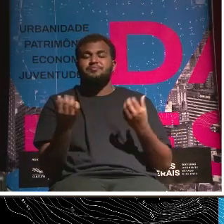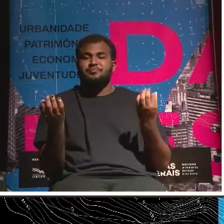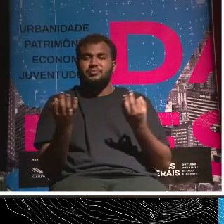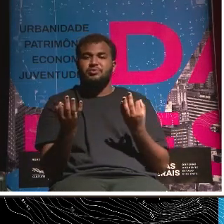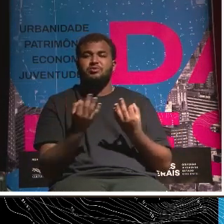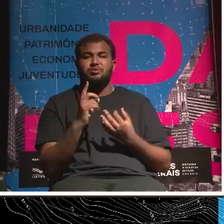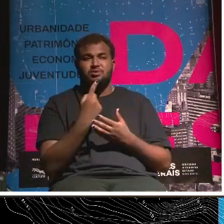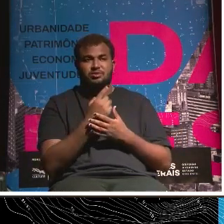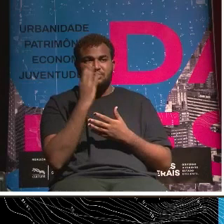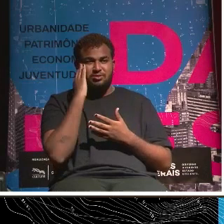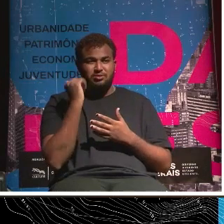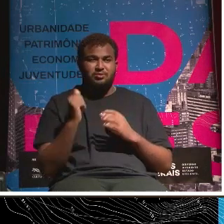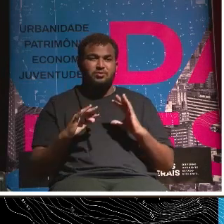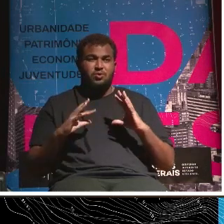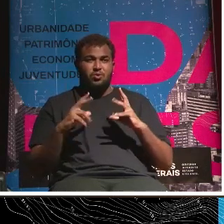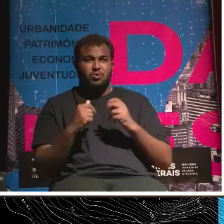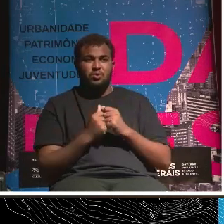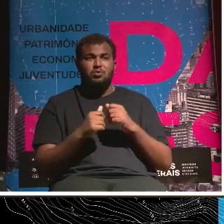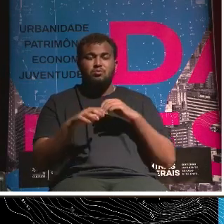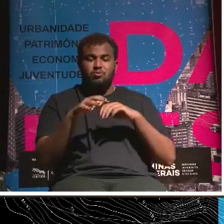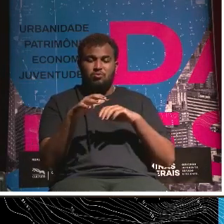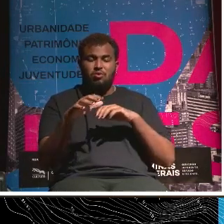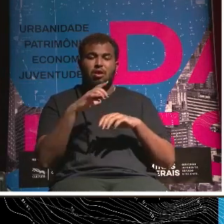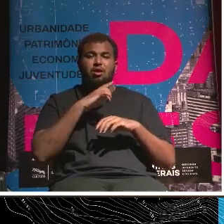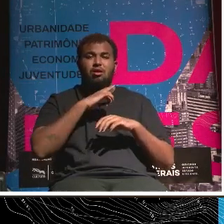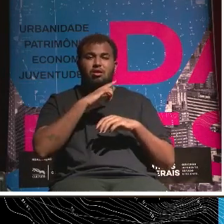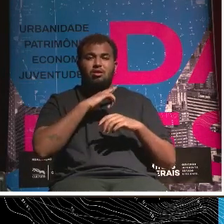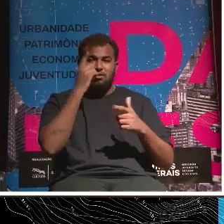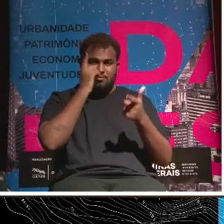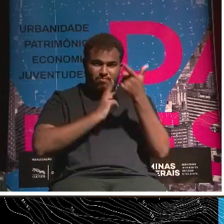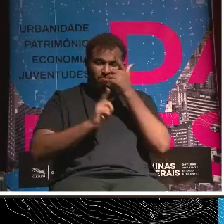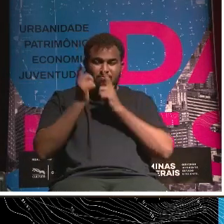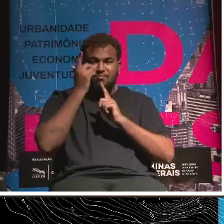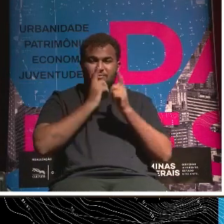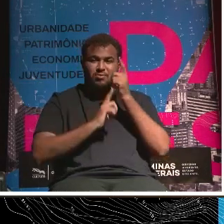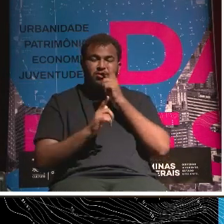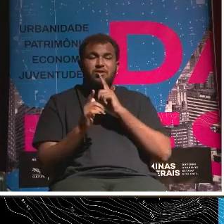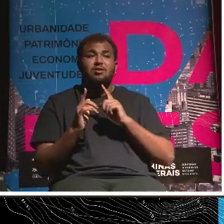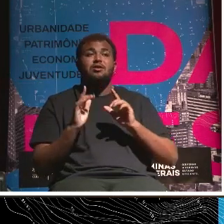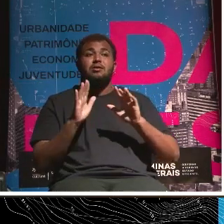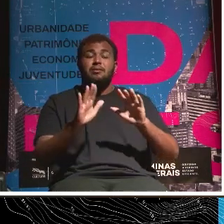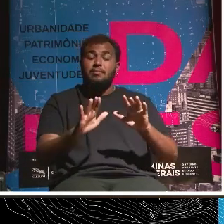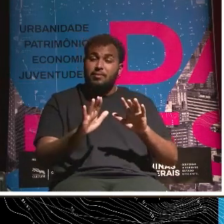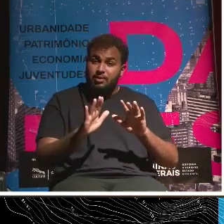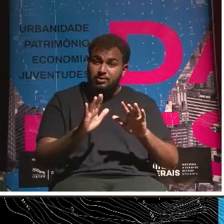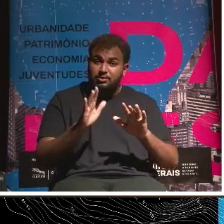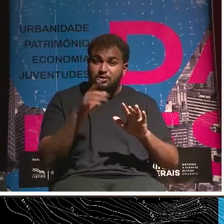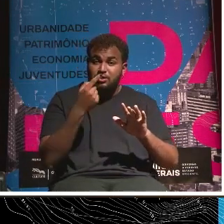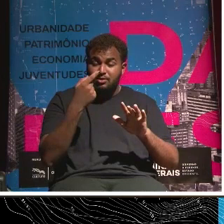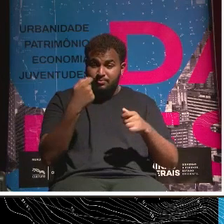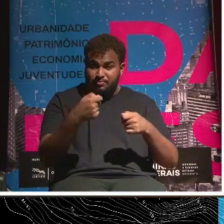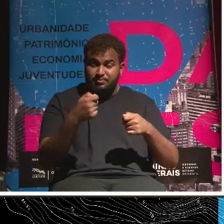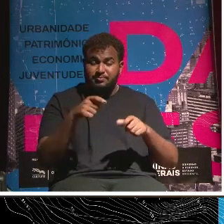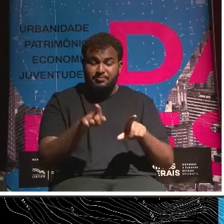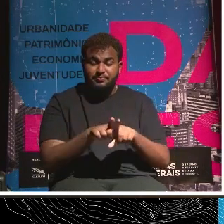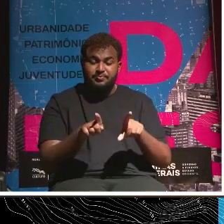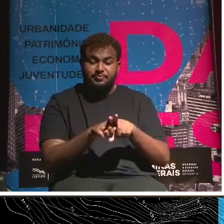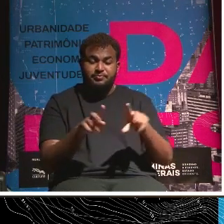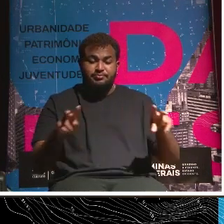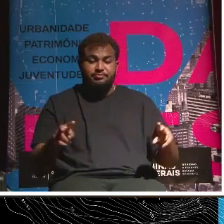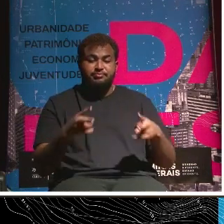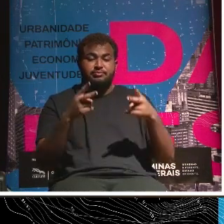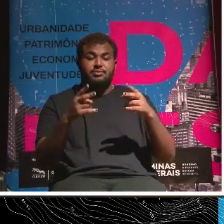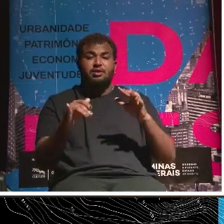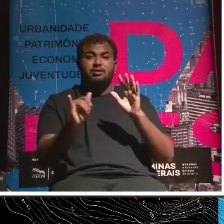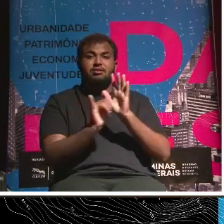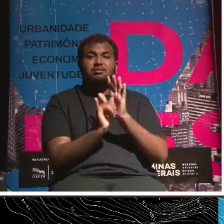que todas as organizações, todo o movimento tem seu alcance, tem sua limitação, mas a gente precisa olhar para isso no